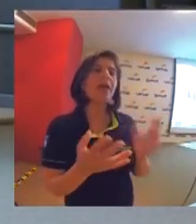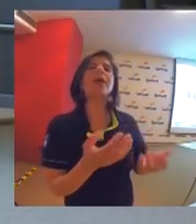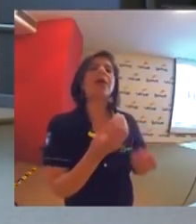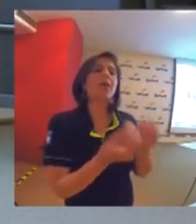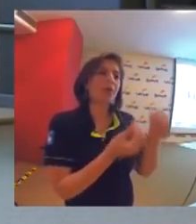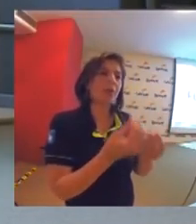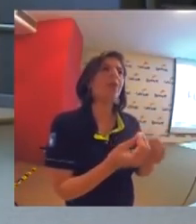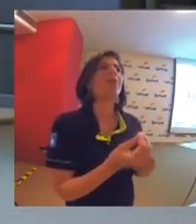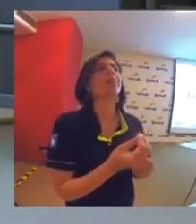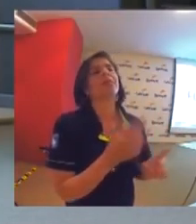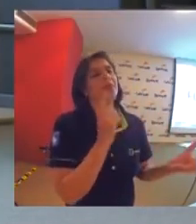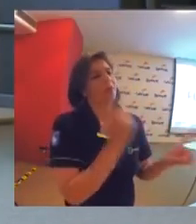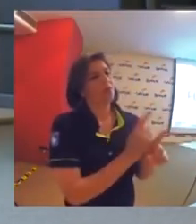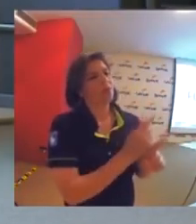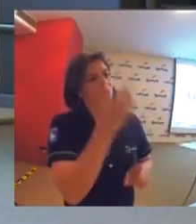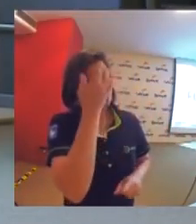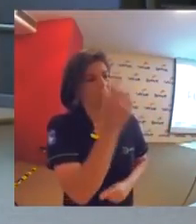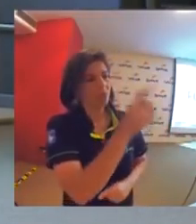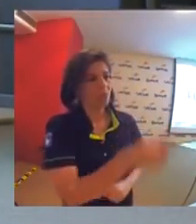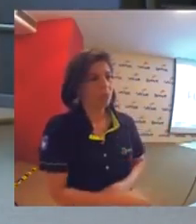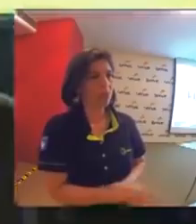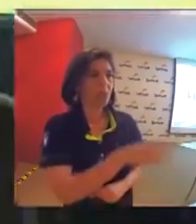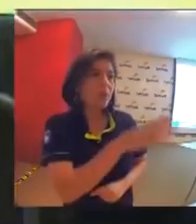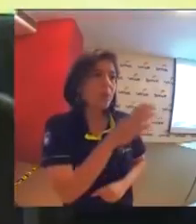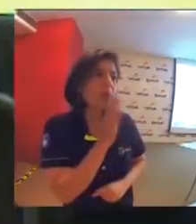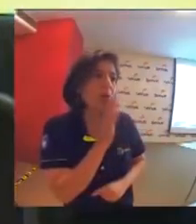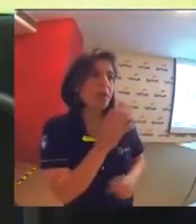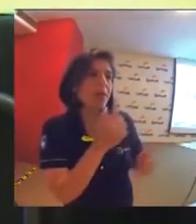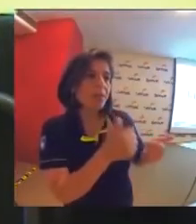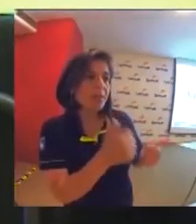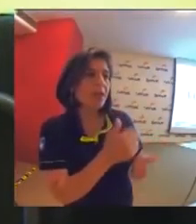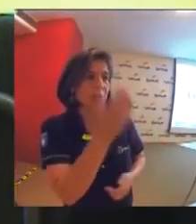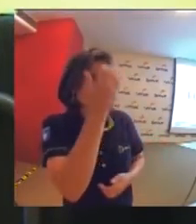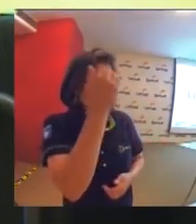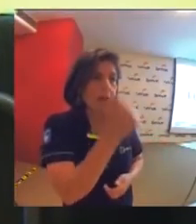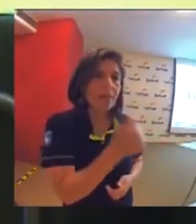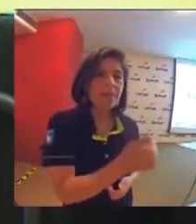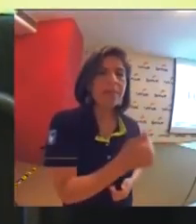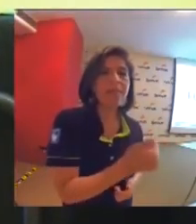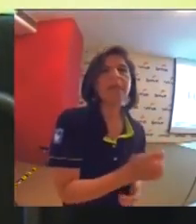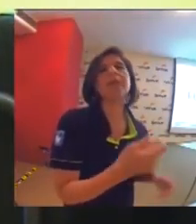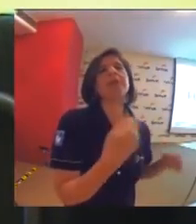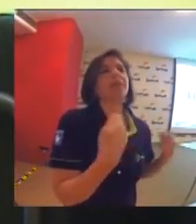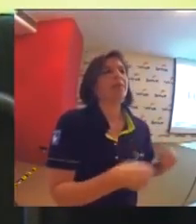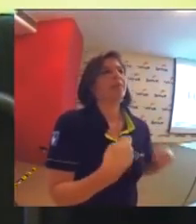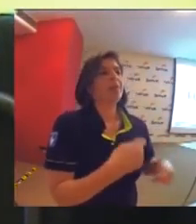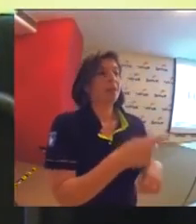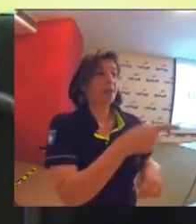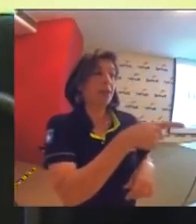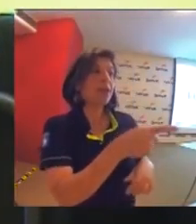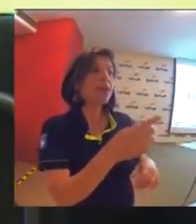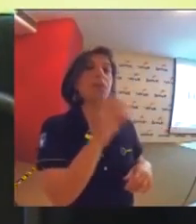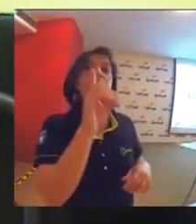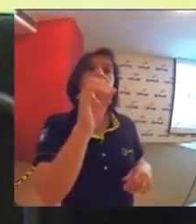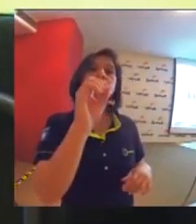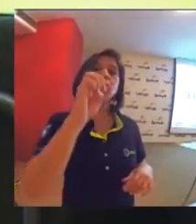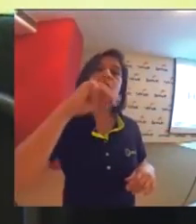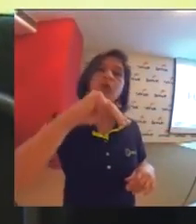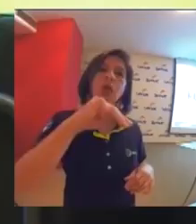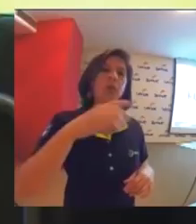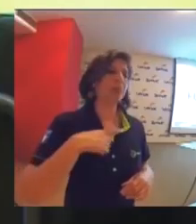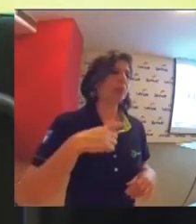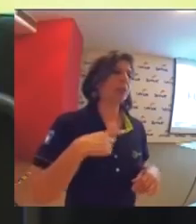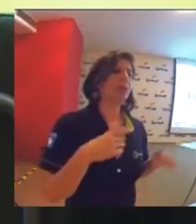um potencial, um estímulo, uma necessidade, um talento, um dom. E